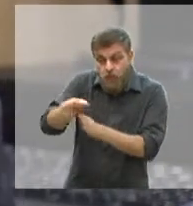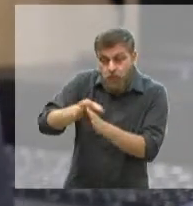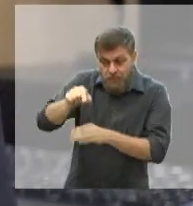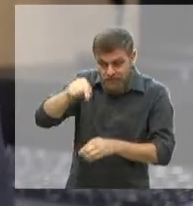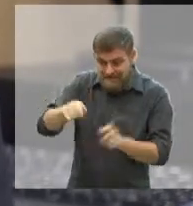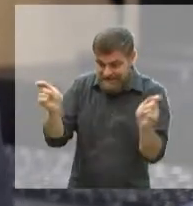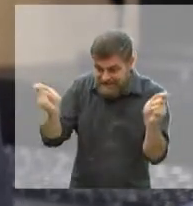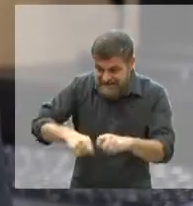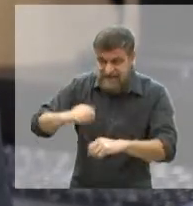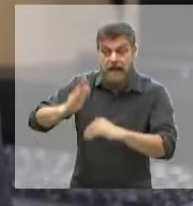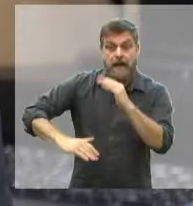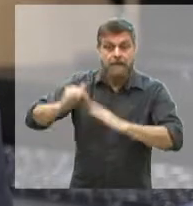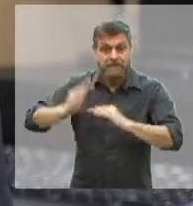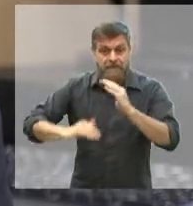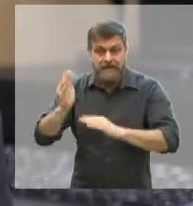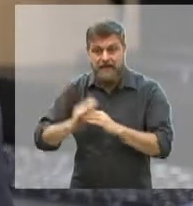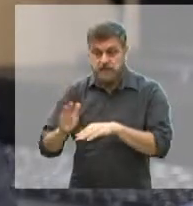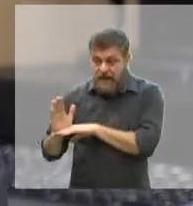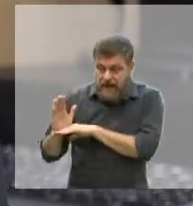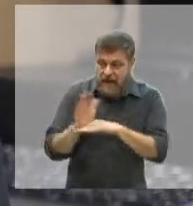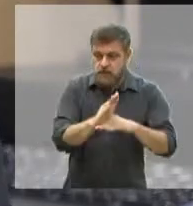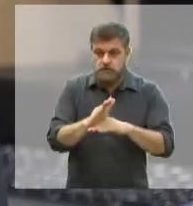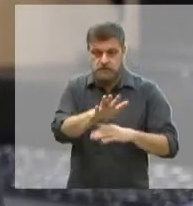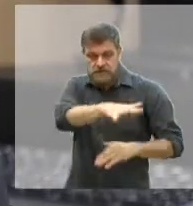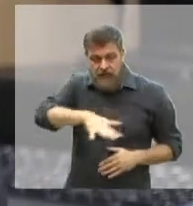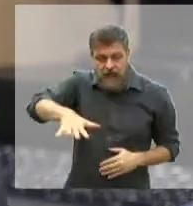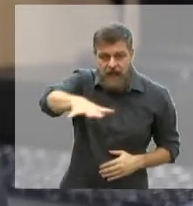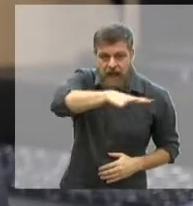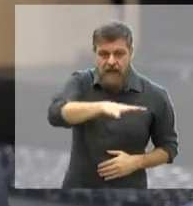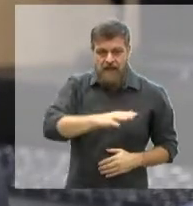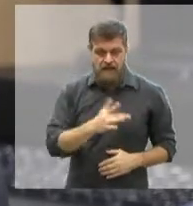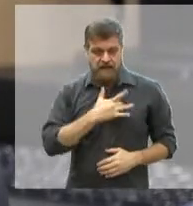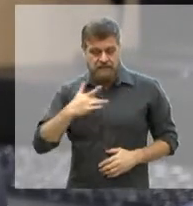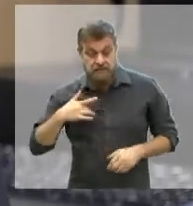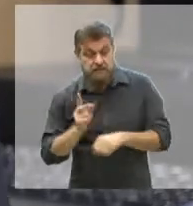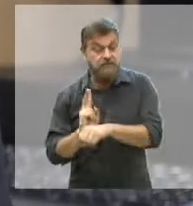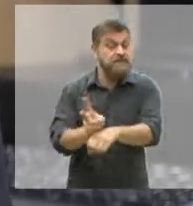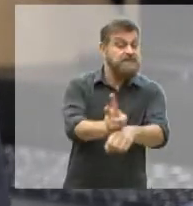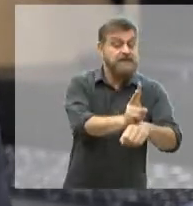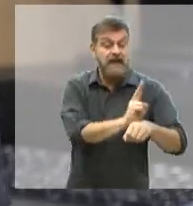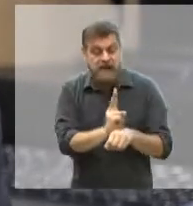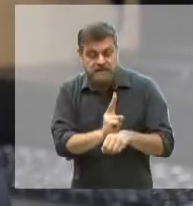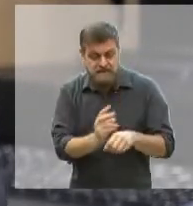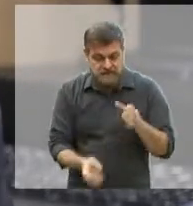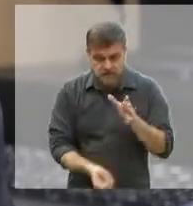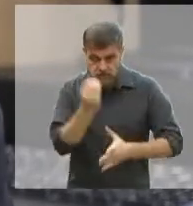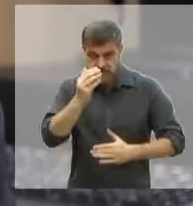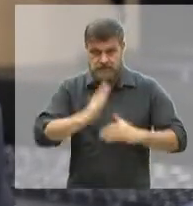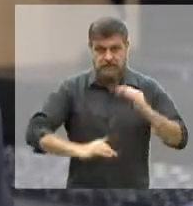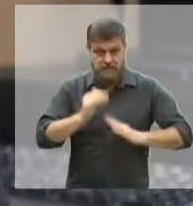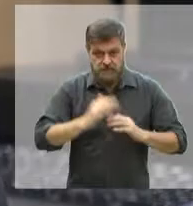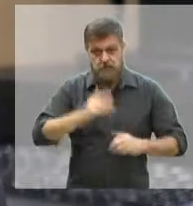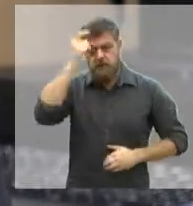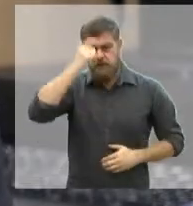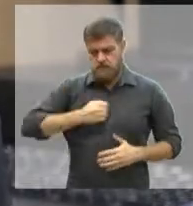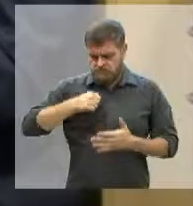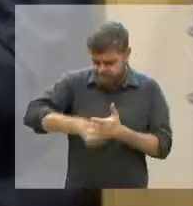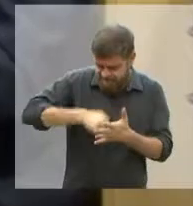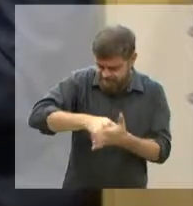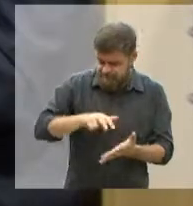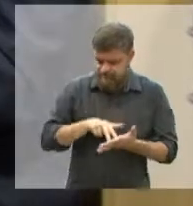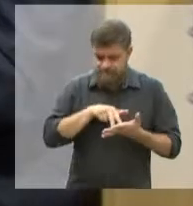melhorar a participação na vida pública e melhorar a fiscalização das políticas públicas, que é algo que o nosso mandato faz também com muito